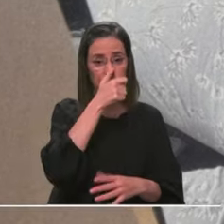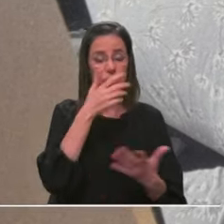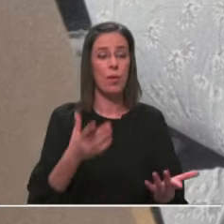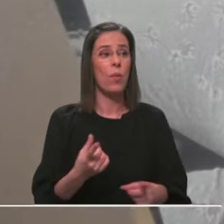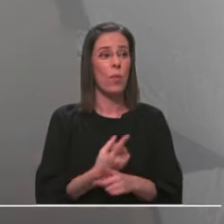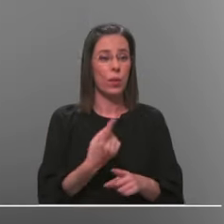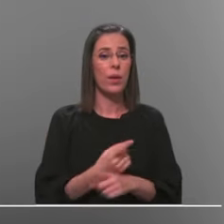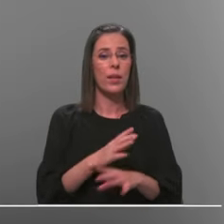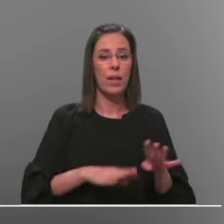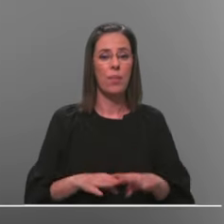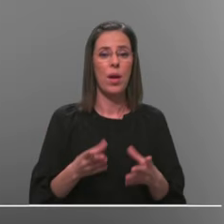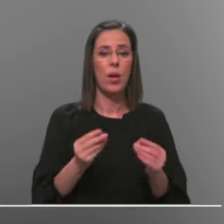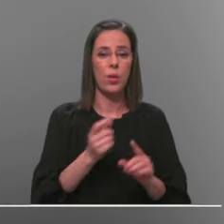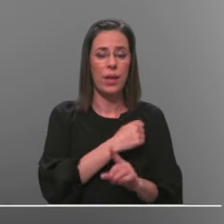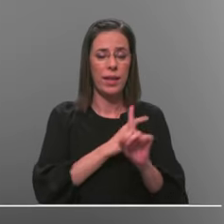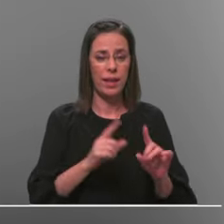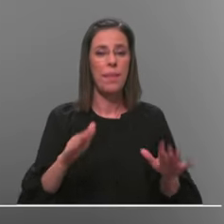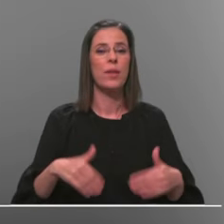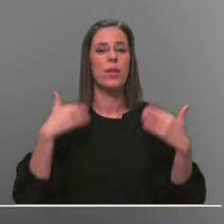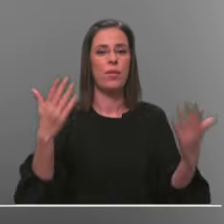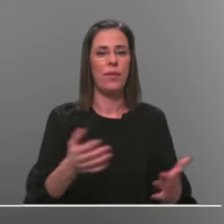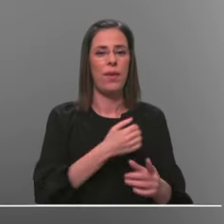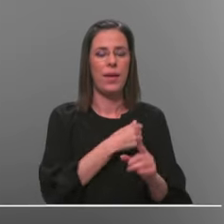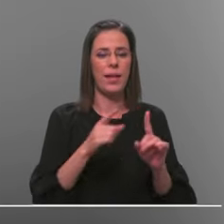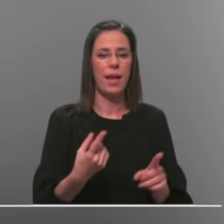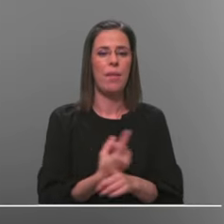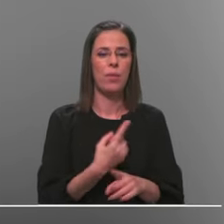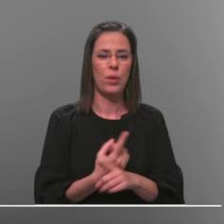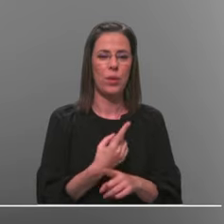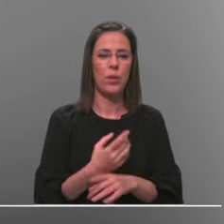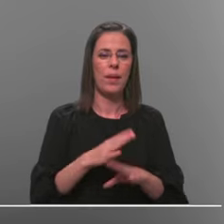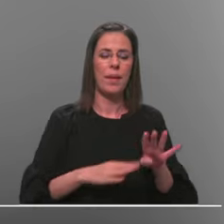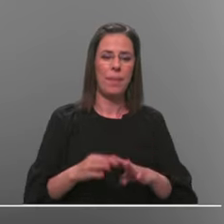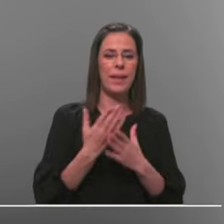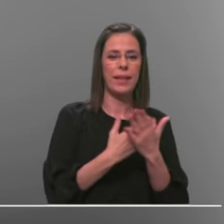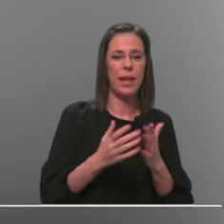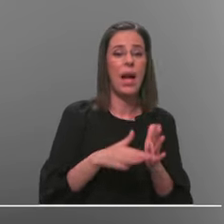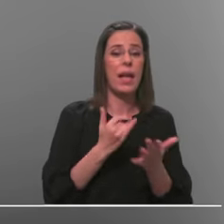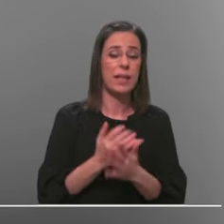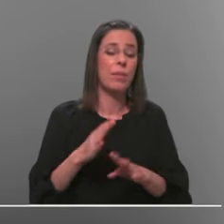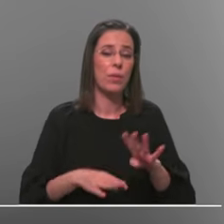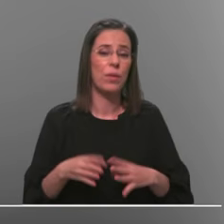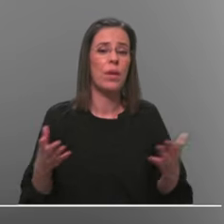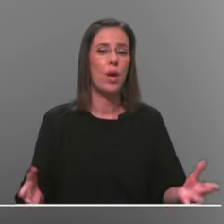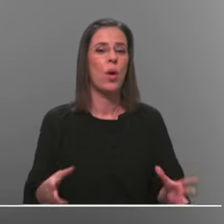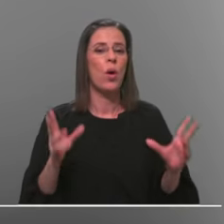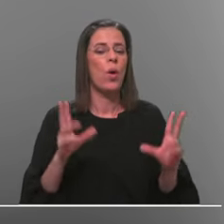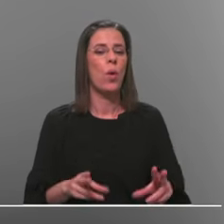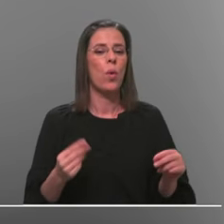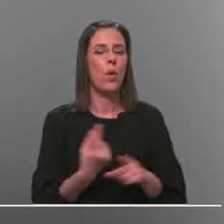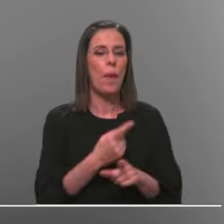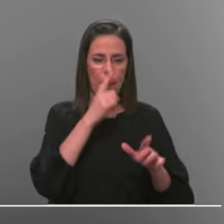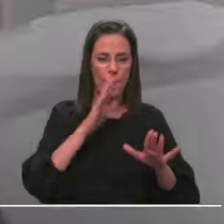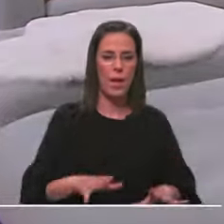com muita coisa sim não tanto em casa mas mais fora aí há muita coisa há muita coisa para tratar há sempre o que fazer acho que nunca há momentos